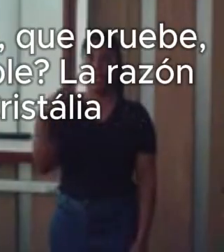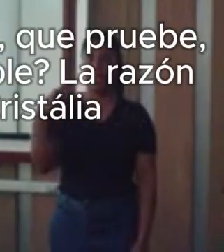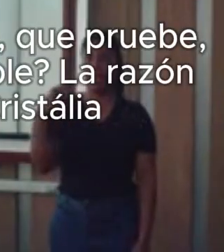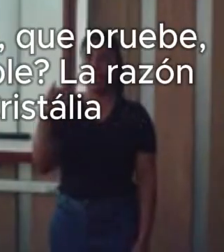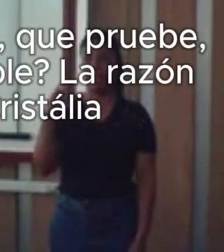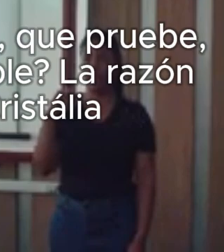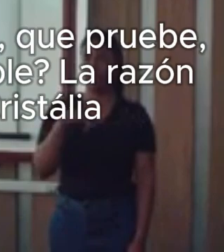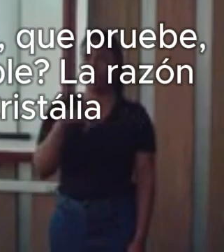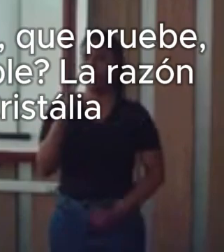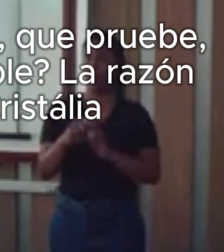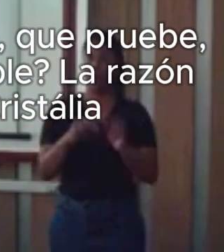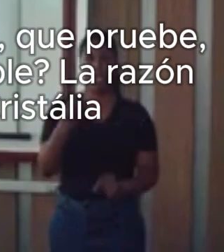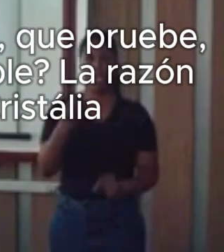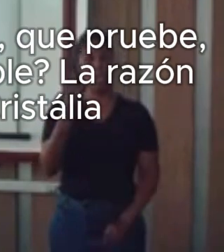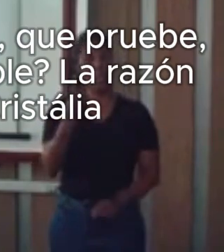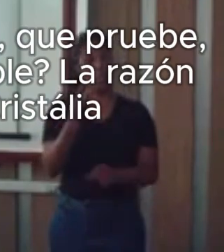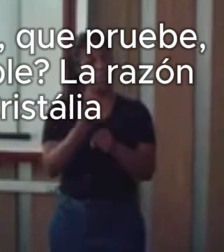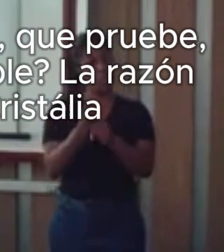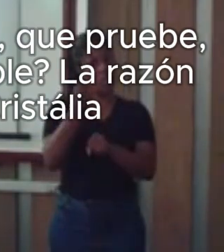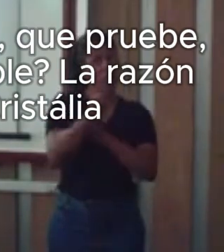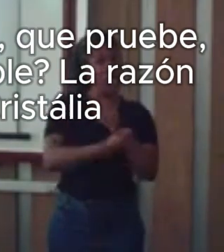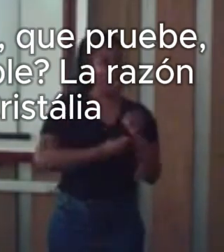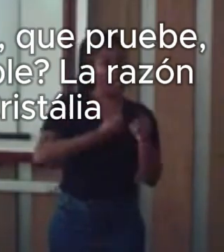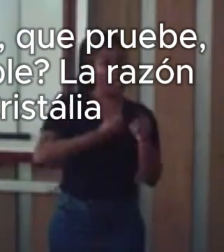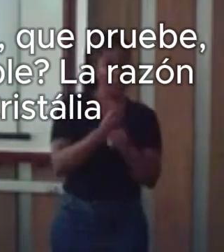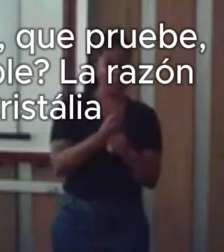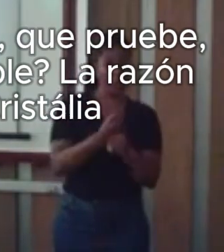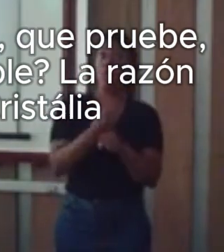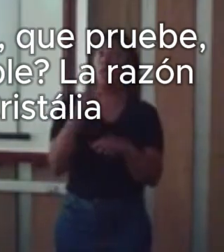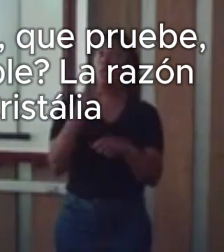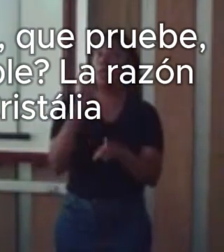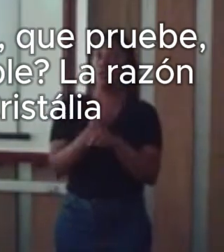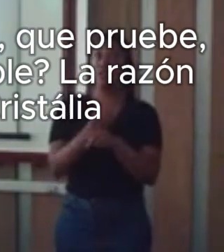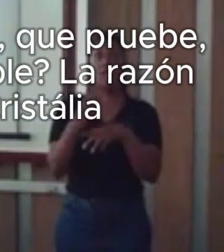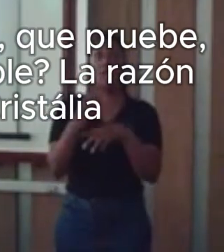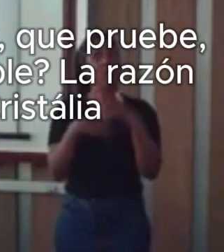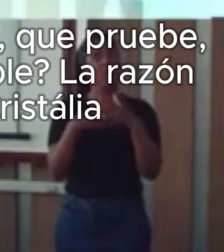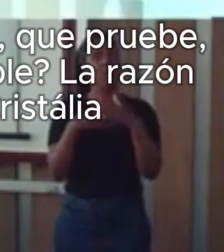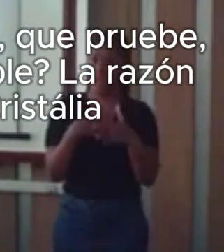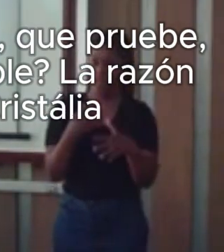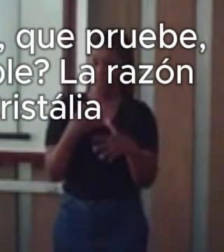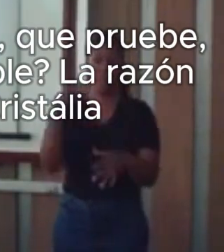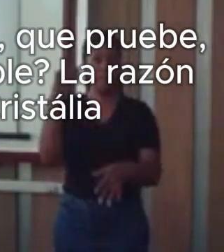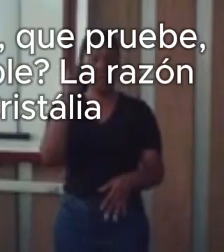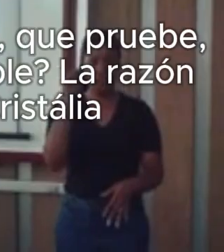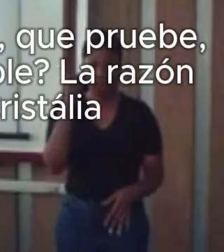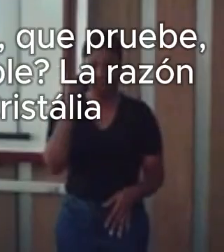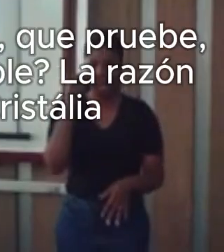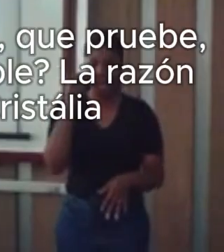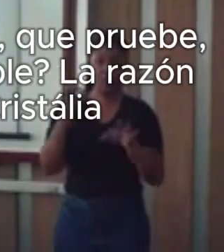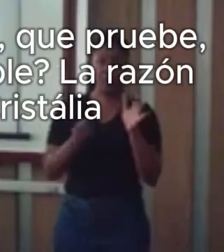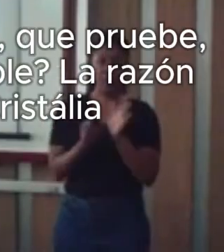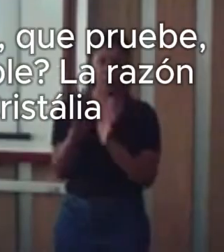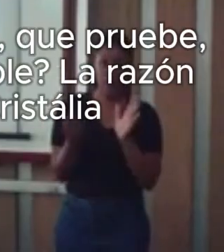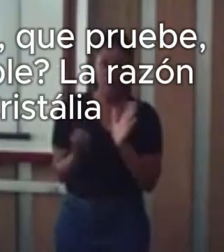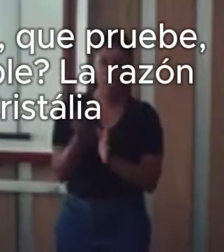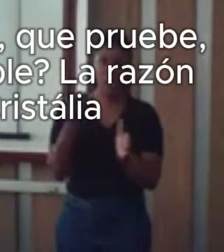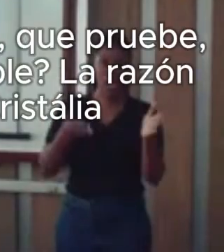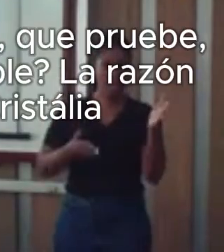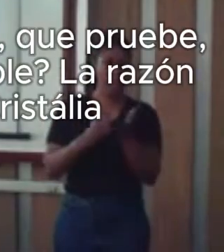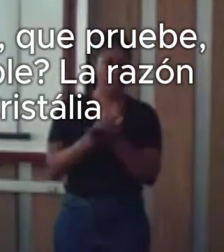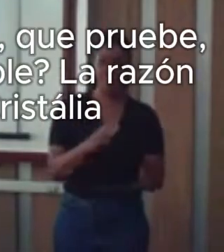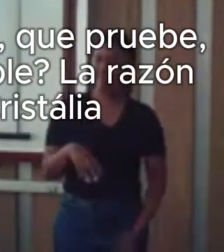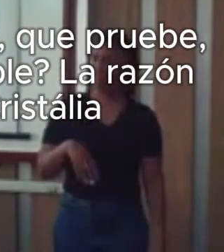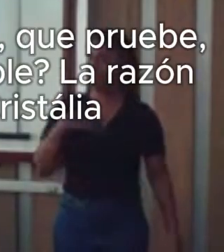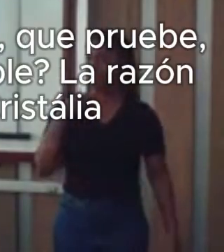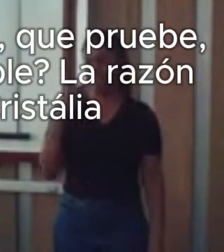para conseguir achar uma empresa que produzisse, que aprovasse, que testasse, que comercializasse, entendeu? Ou seja, não ia rolar. Por